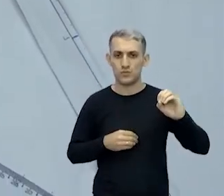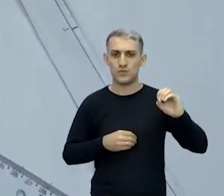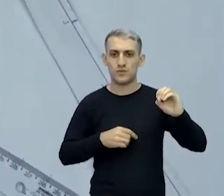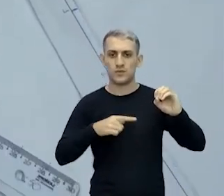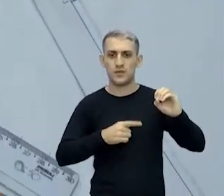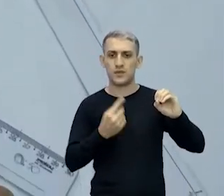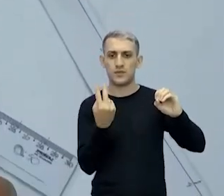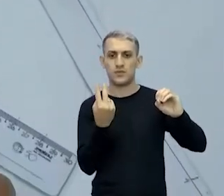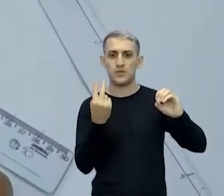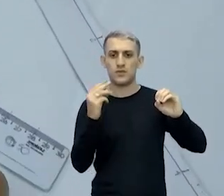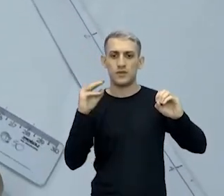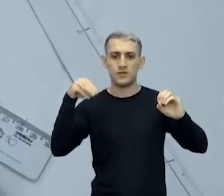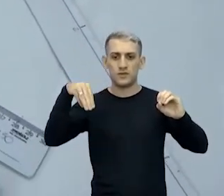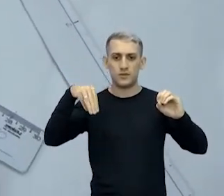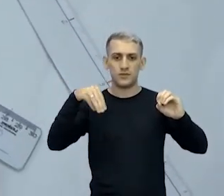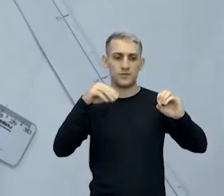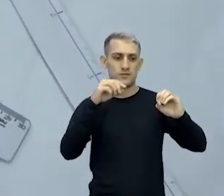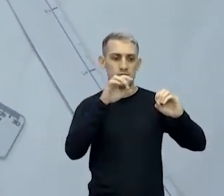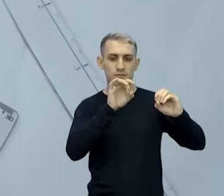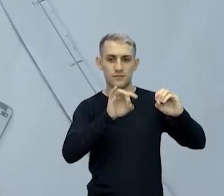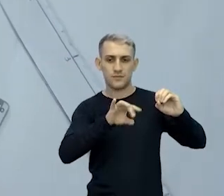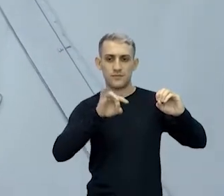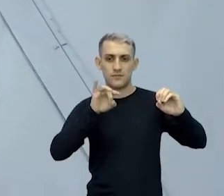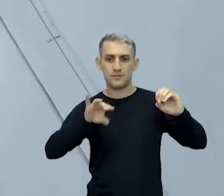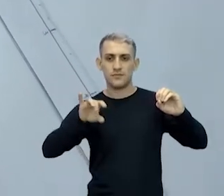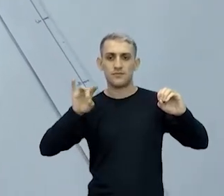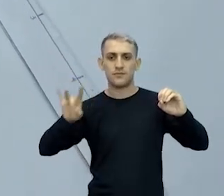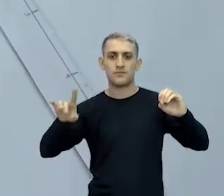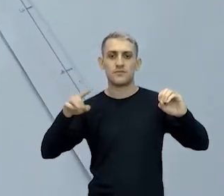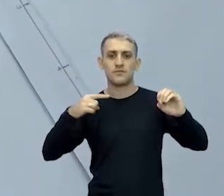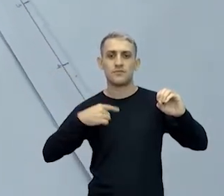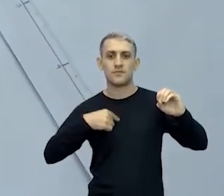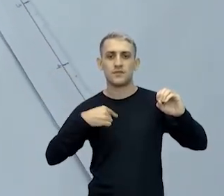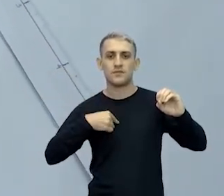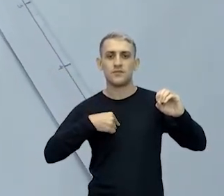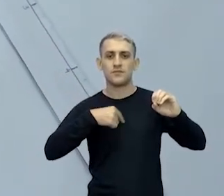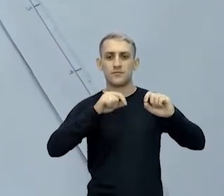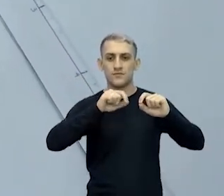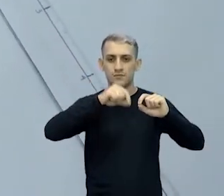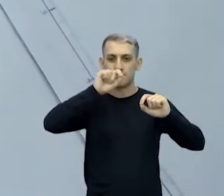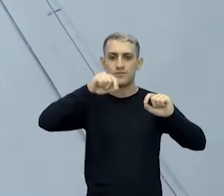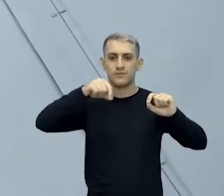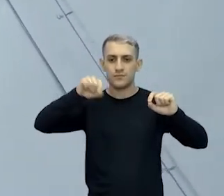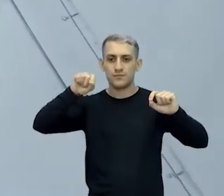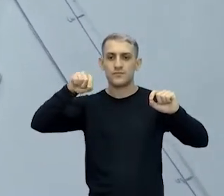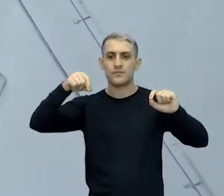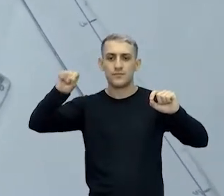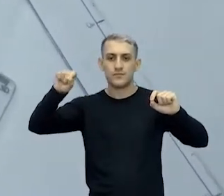2 centímetros eu fui marcando aqui no papel